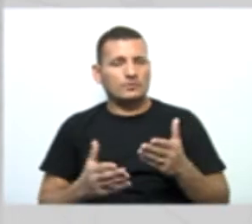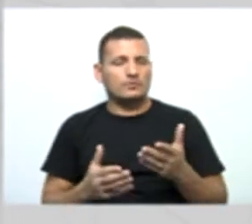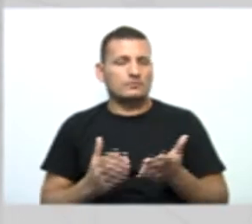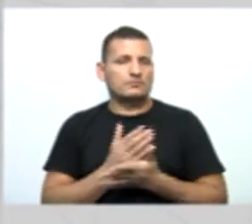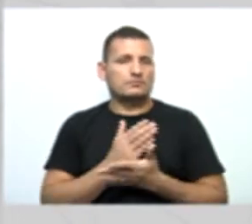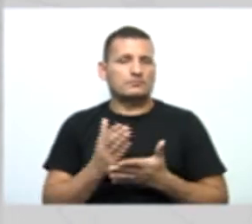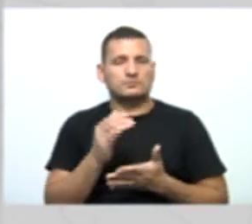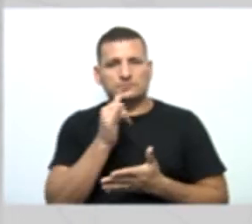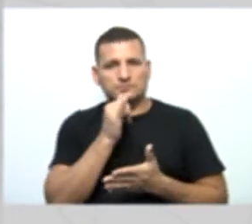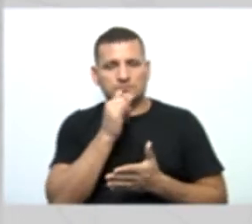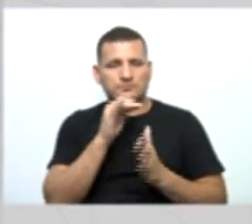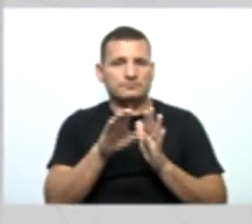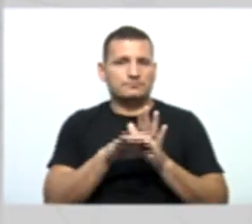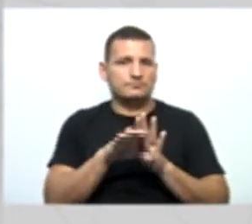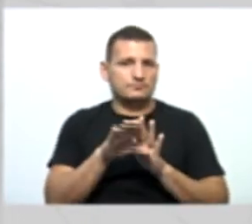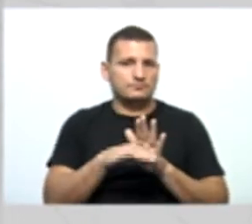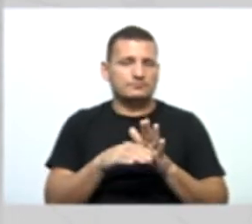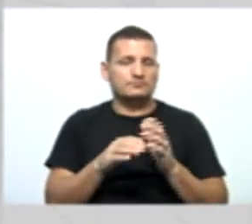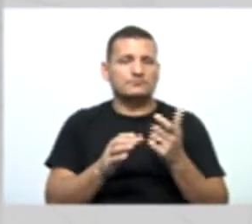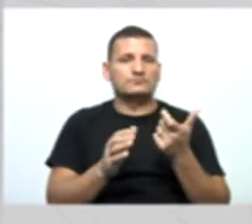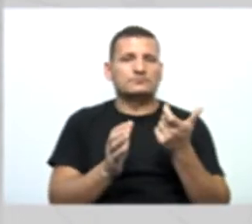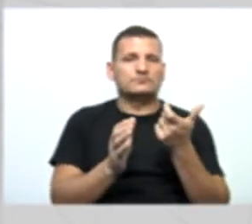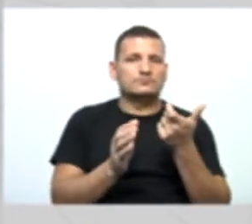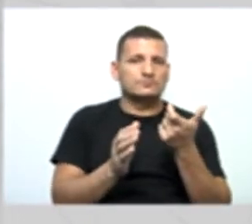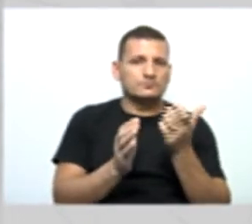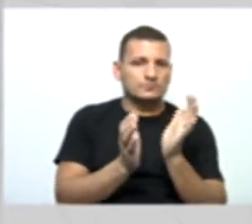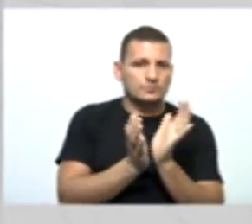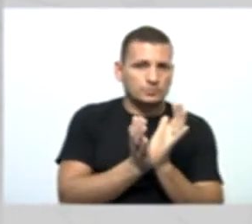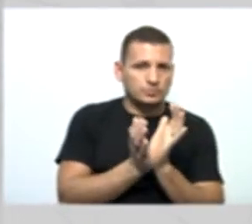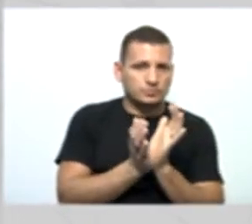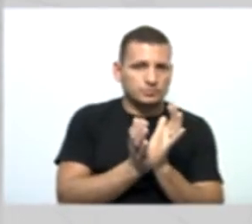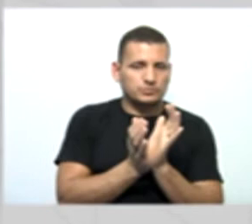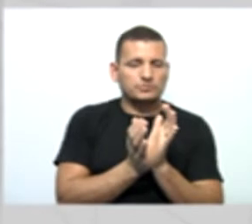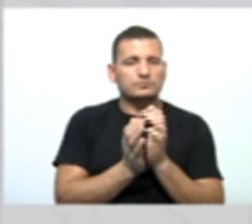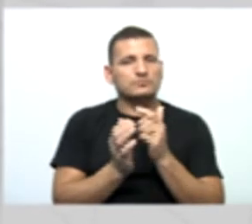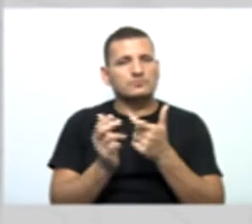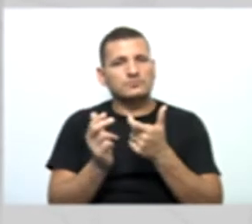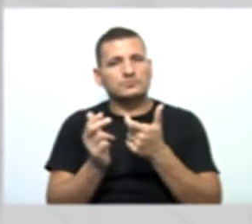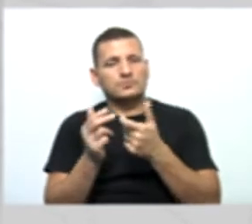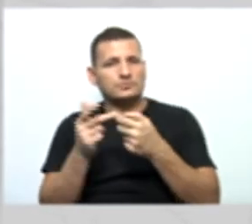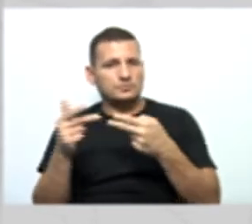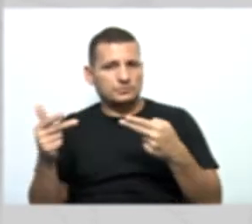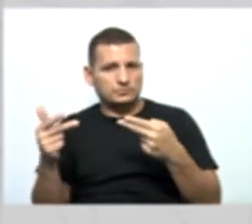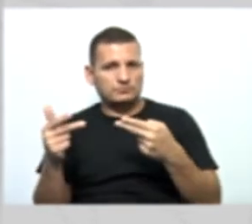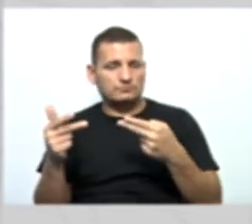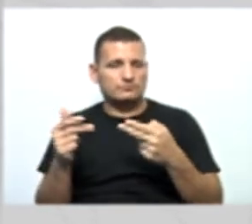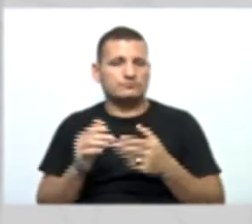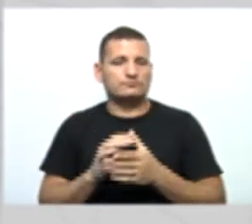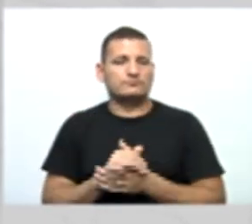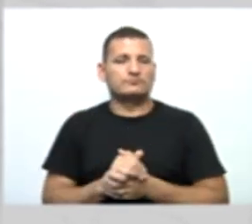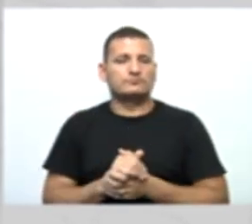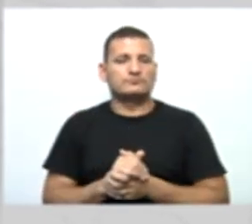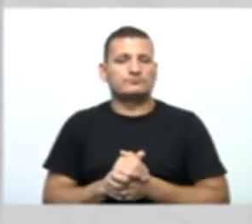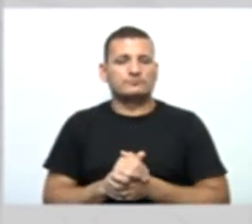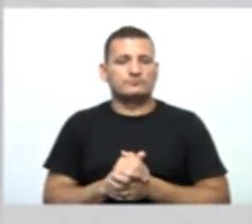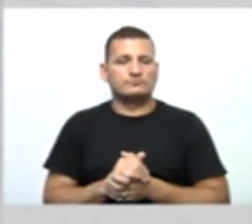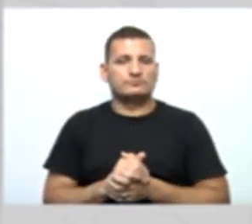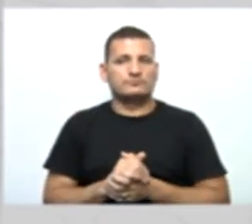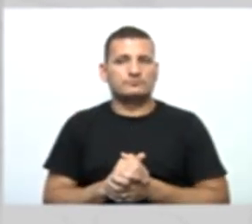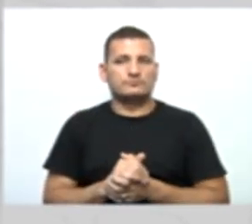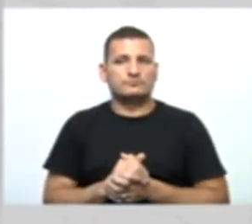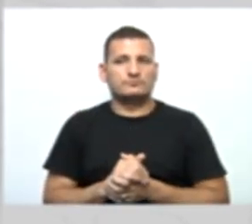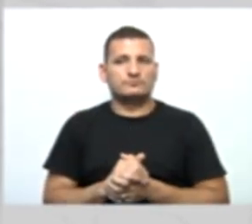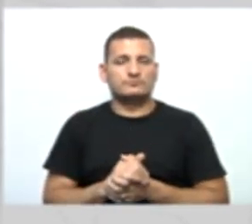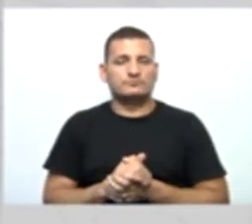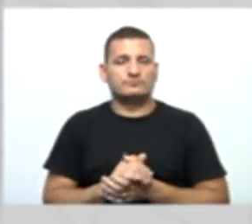exemplos conceituais sobre classe e objeto, ok? Para facilitar a compreensão de todos.